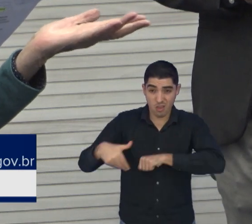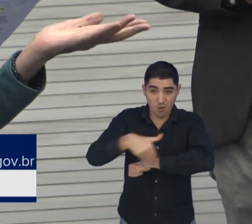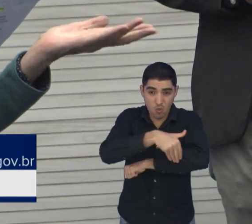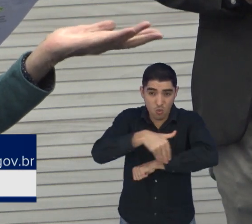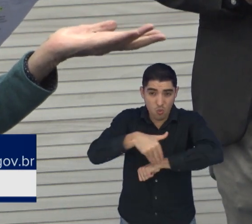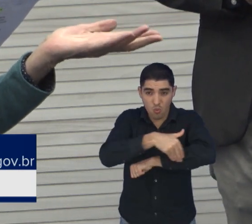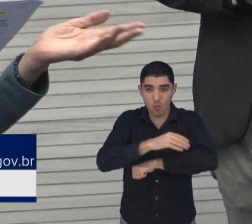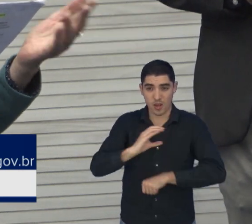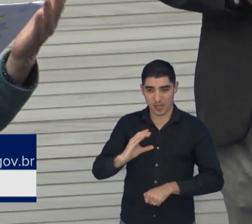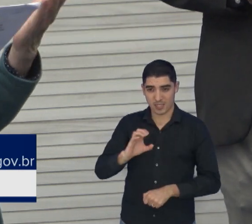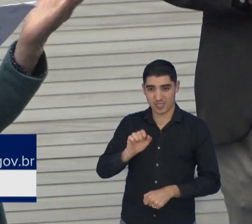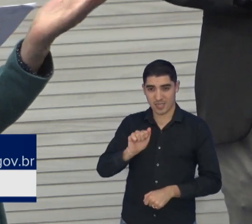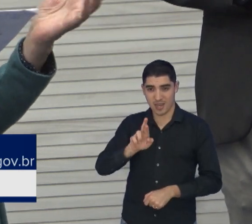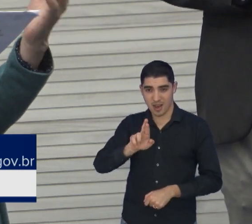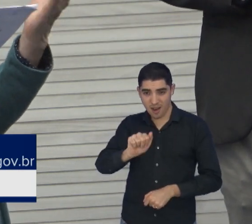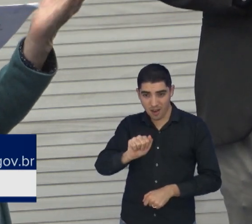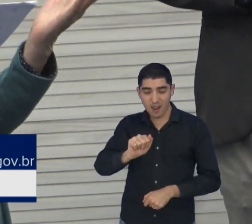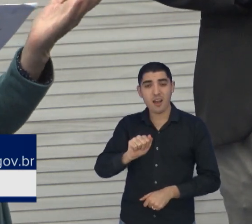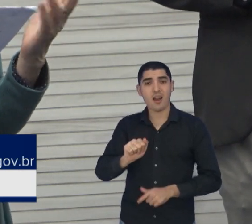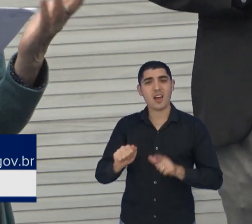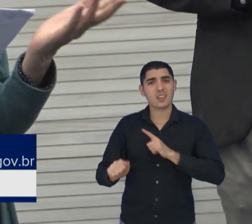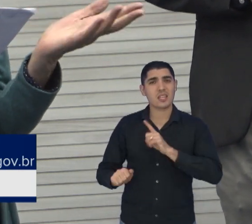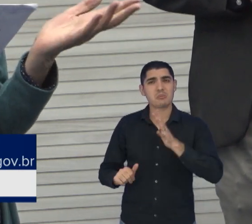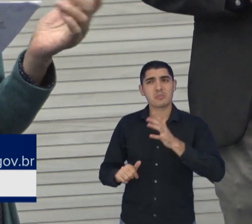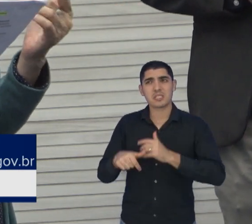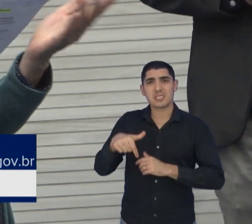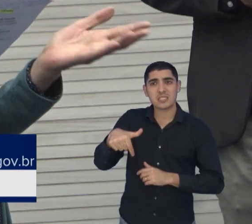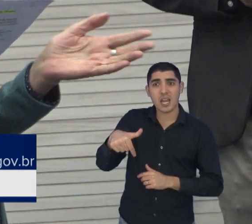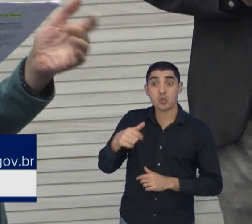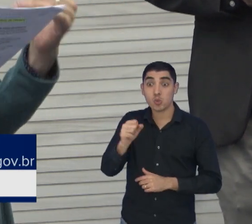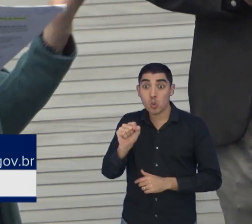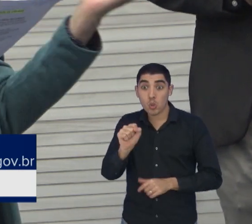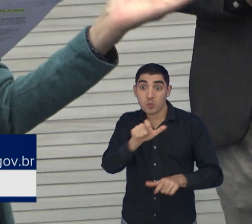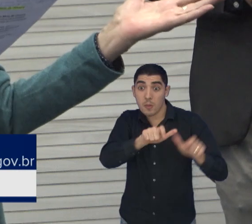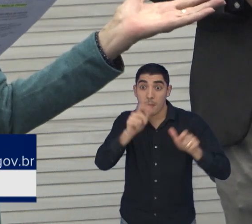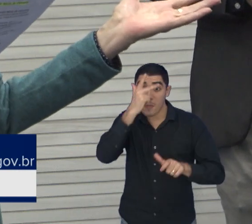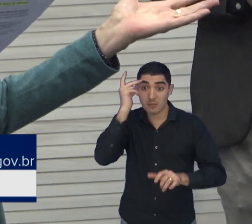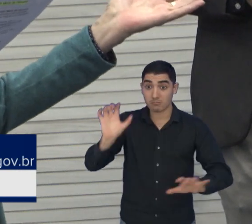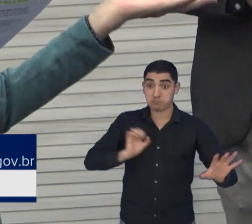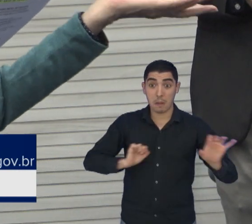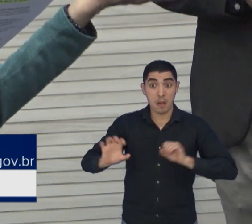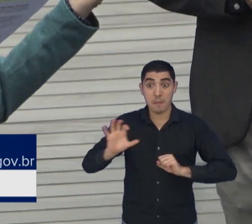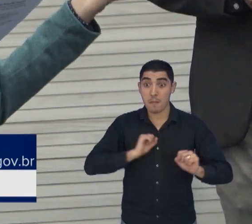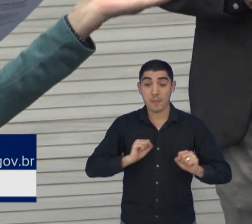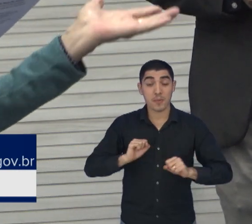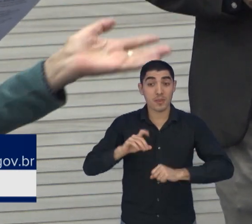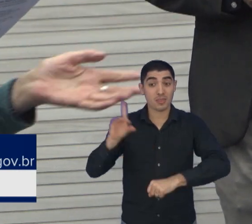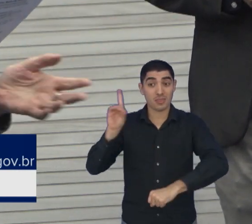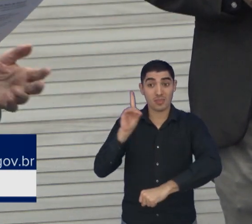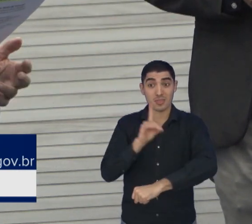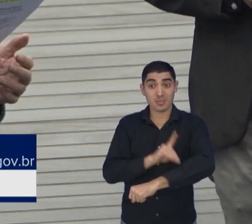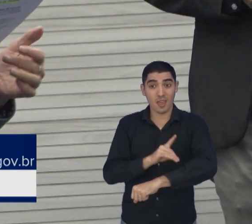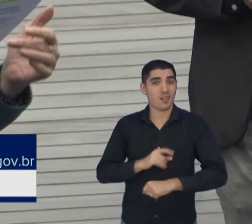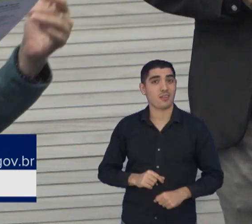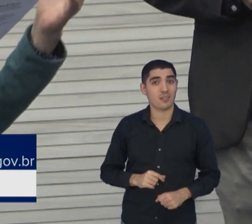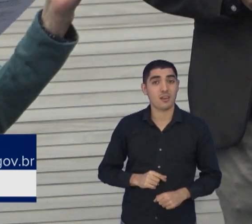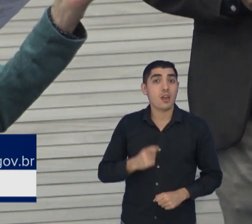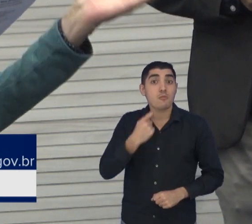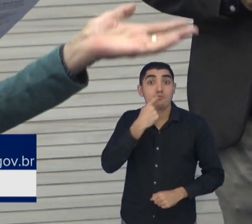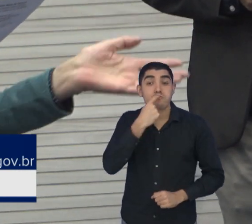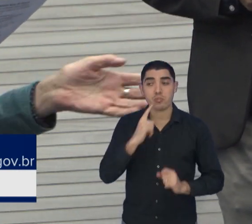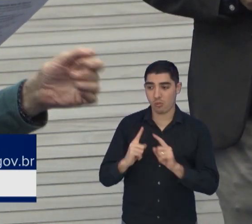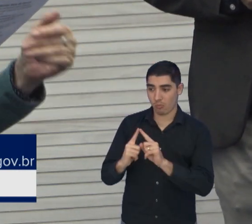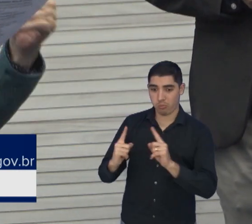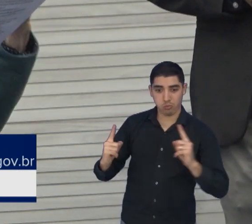Rua Ceará, por exemplo, tem acho que 7 ou 8 casos de dengue, numa rua que não tem nem 200 metros de extensão.